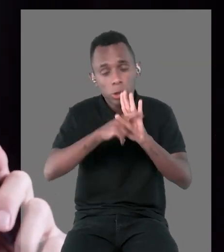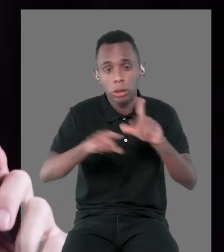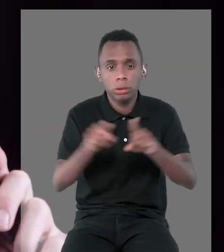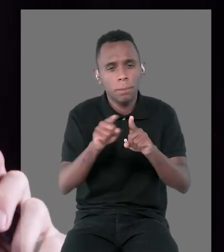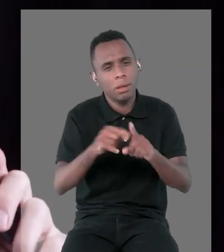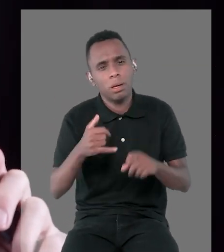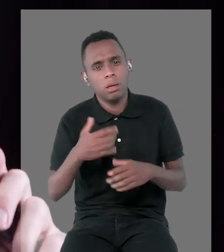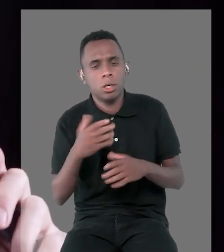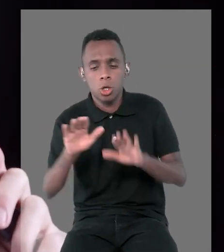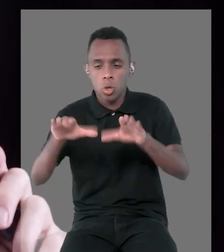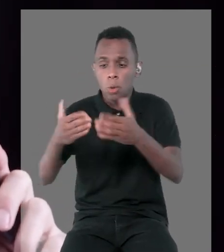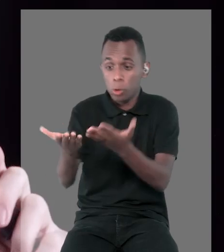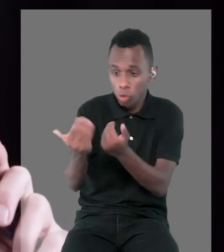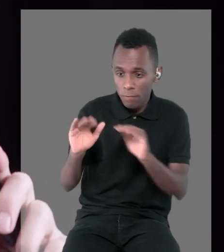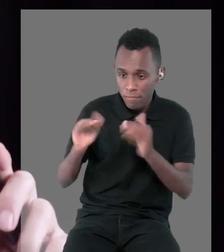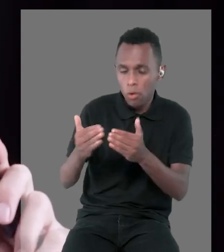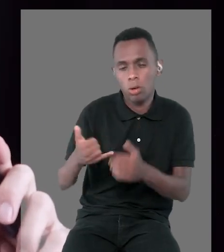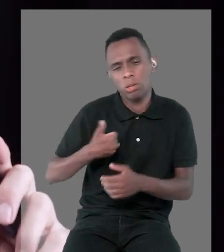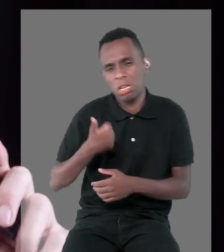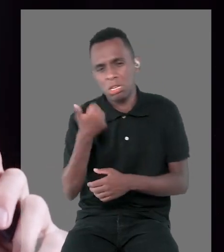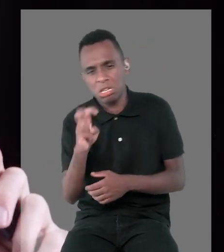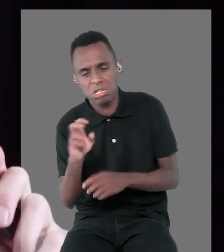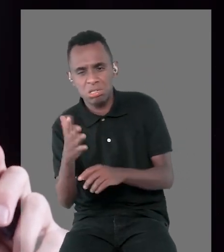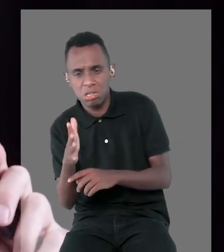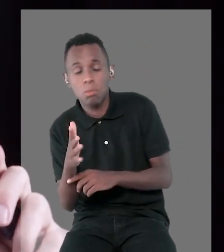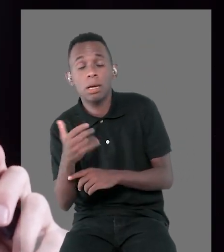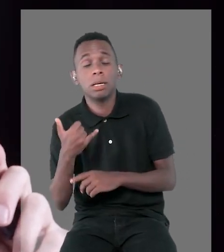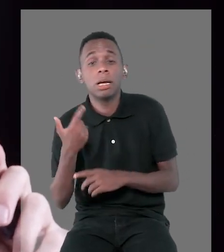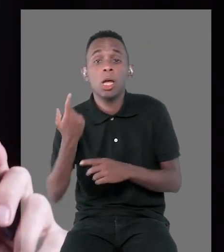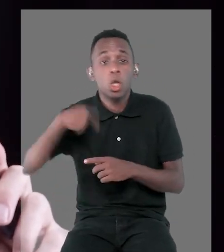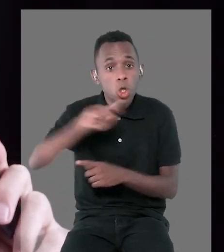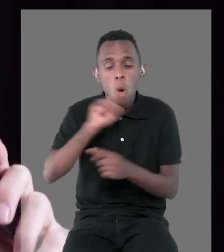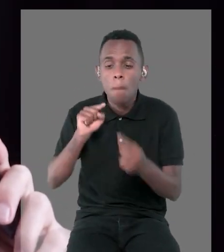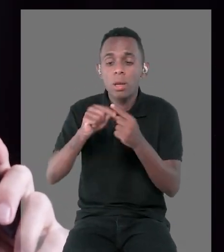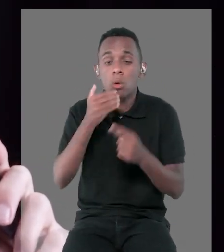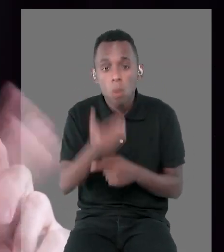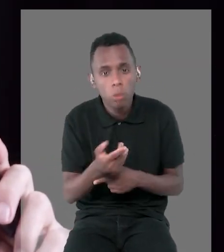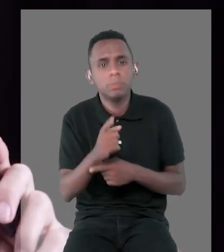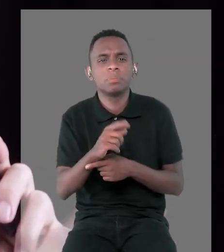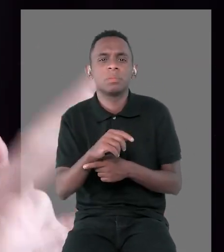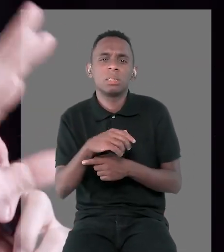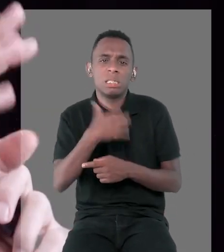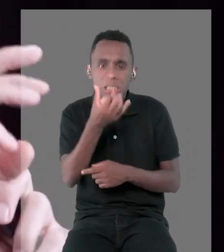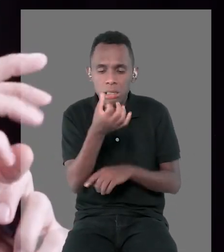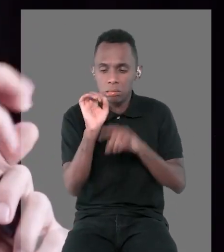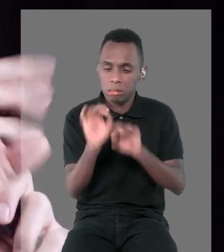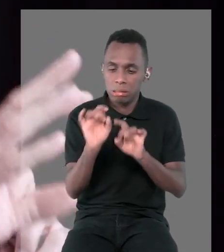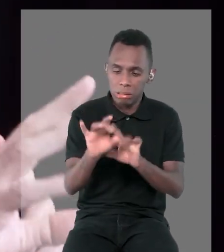25 anos, que é chamado de Terra Jovens, onde nós vamos em 6